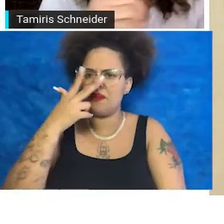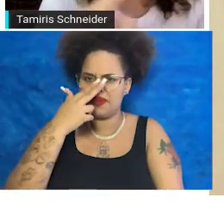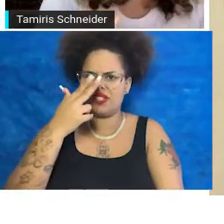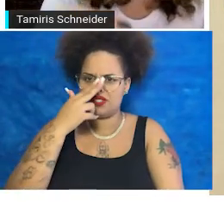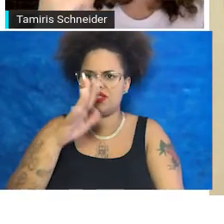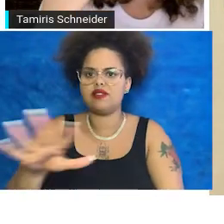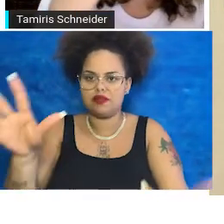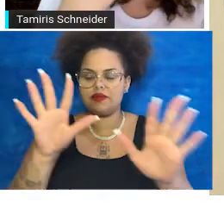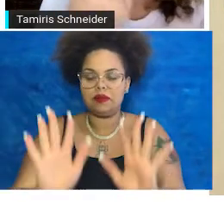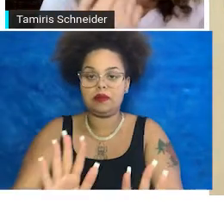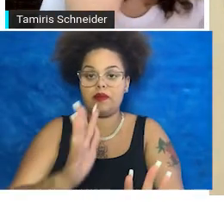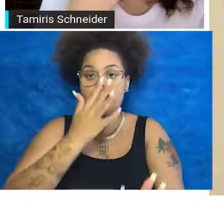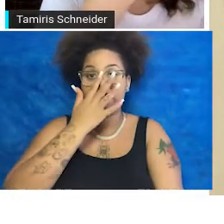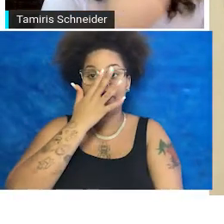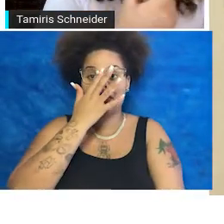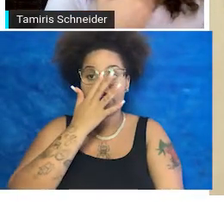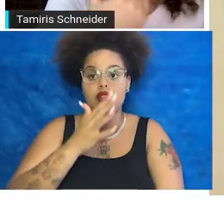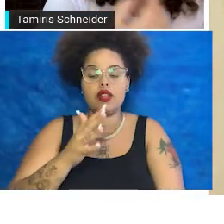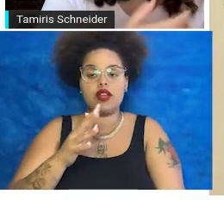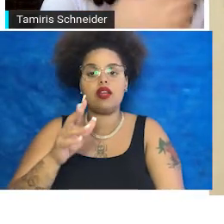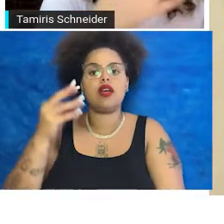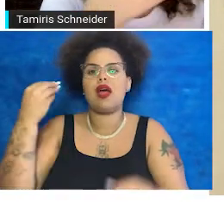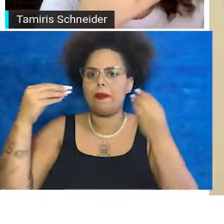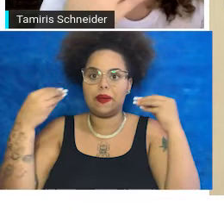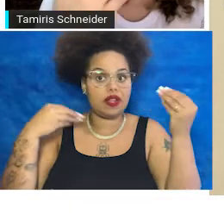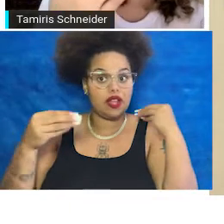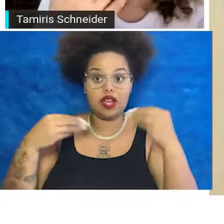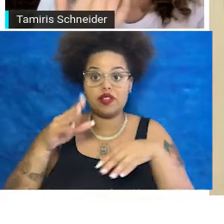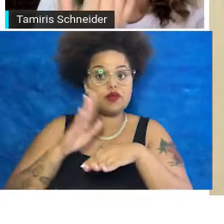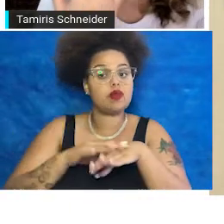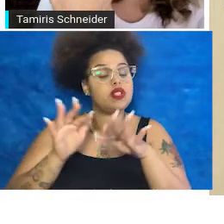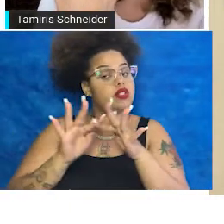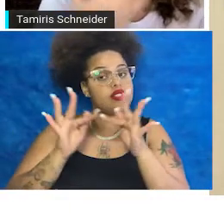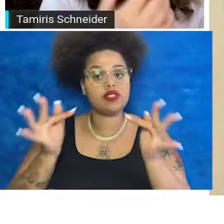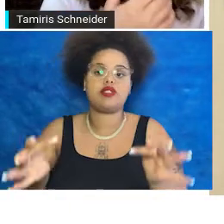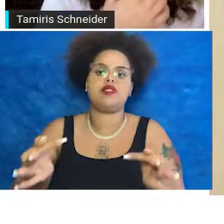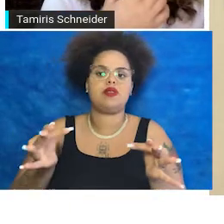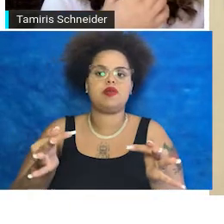aqui. E aí, na maquiagem, uma coisa mais simples,